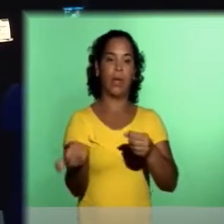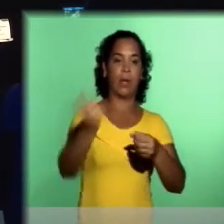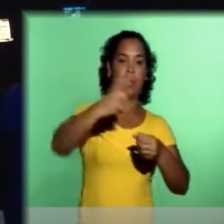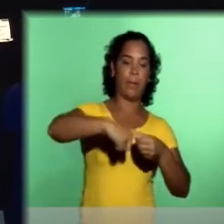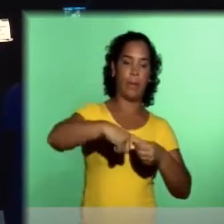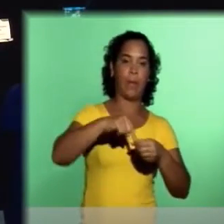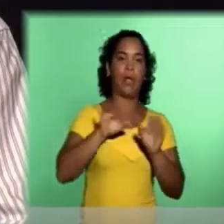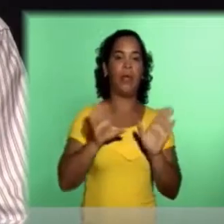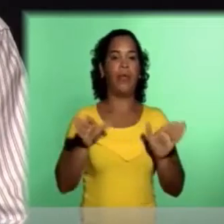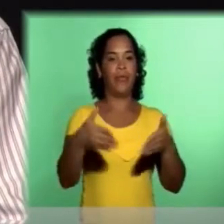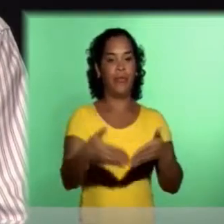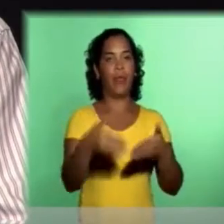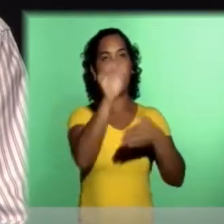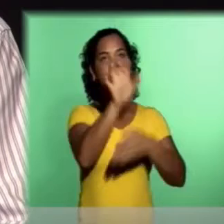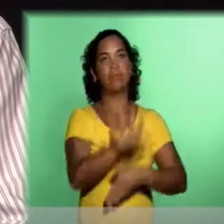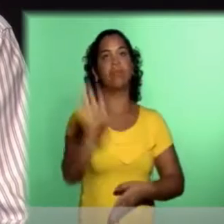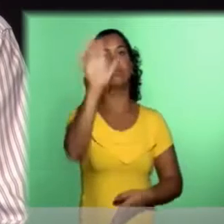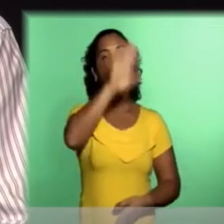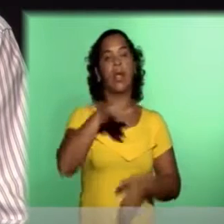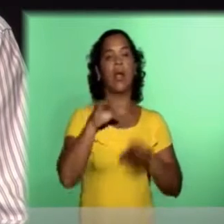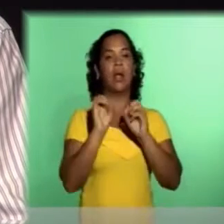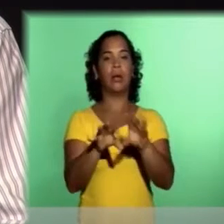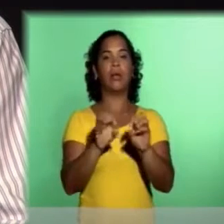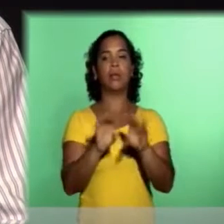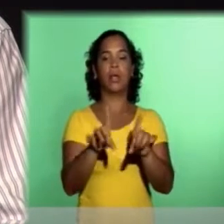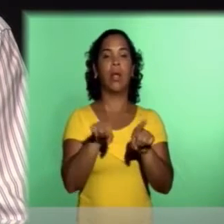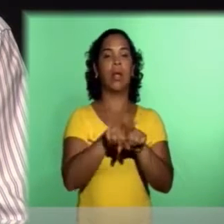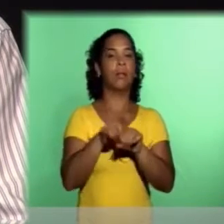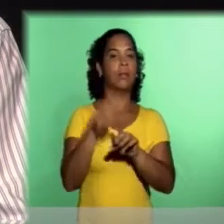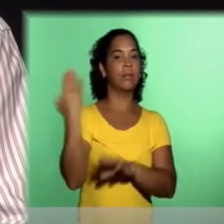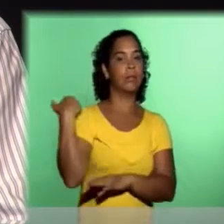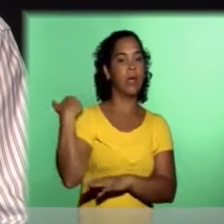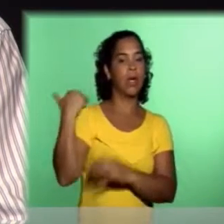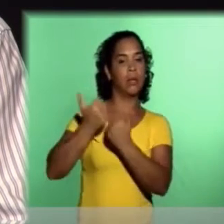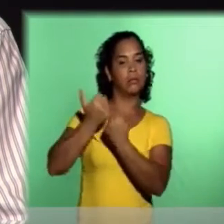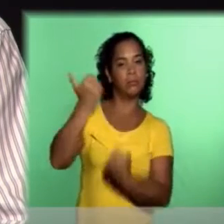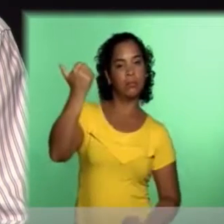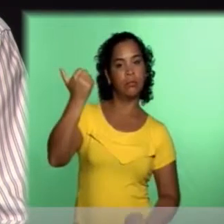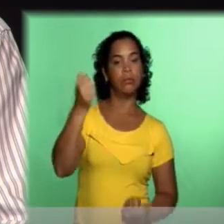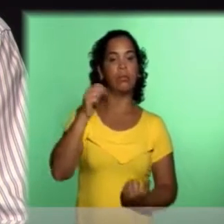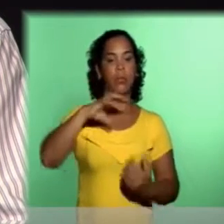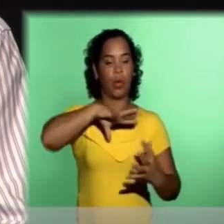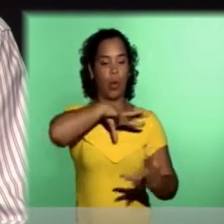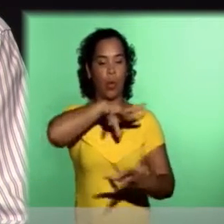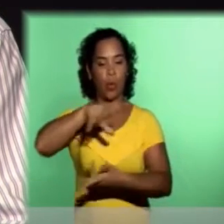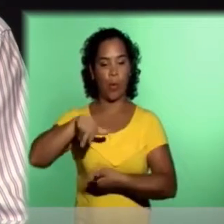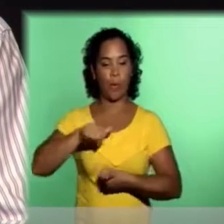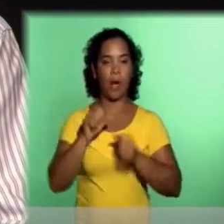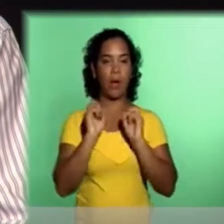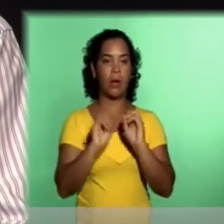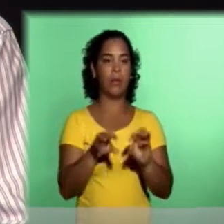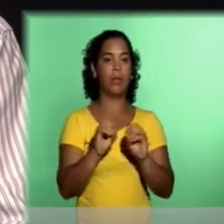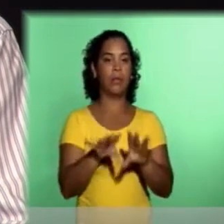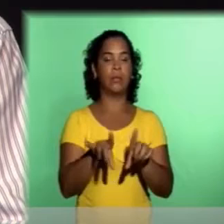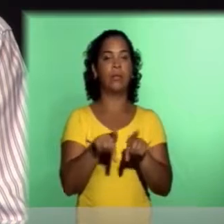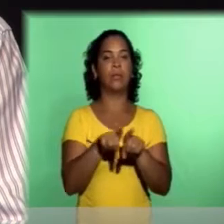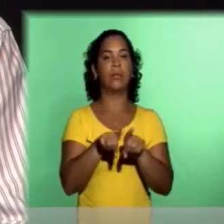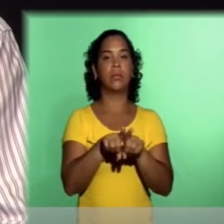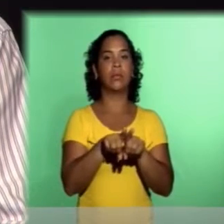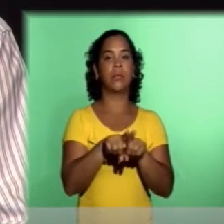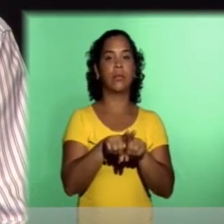do Fórum Nacional de Educação. Foi membro da direção da Campanha Global pela Educação e do